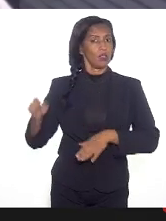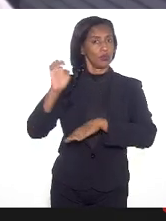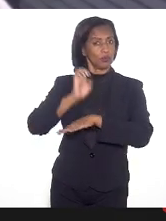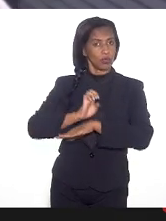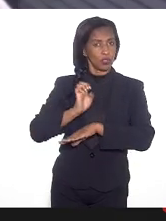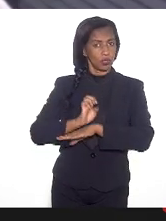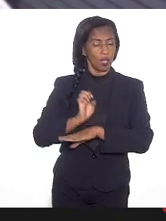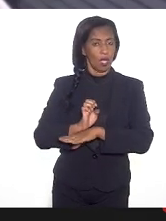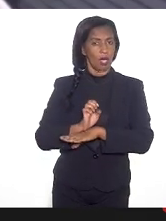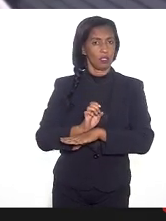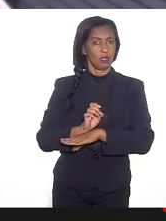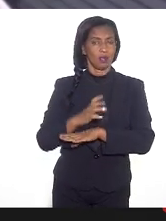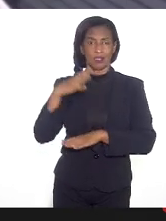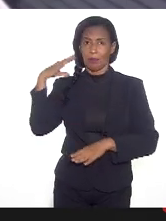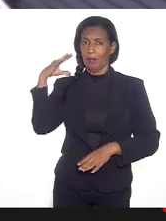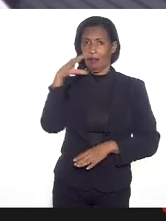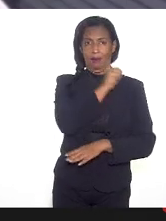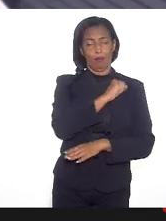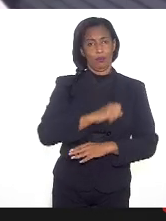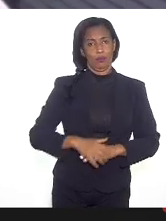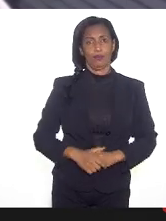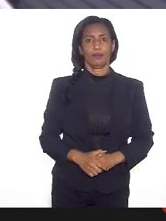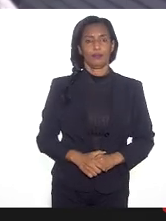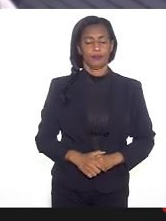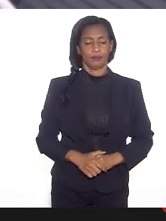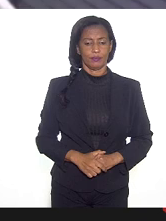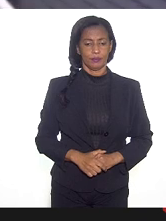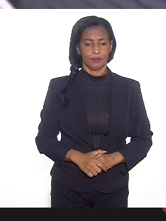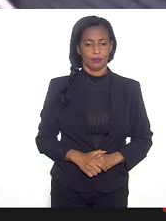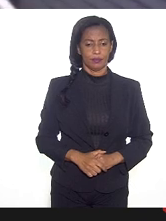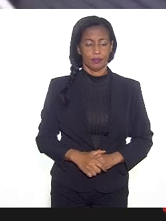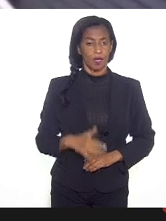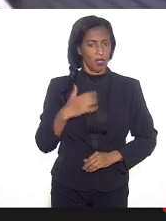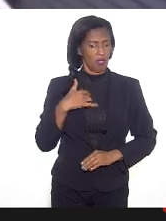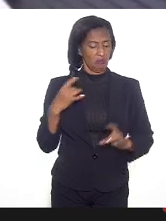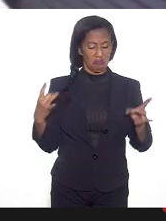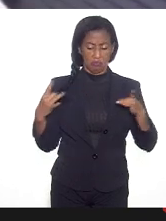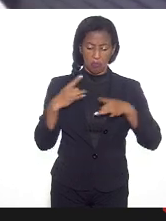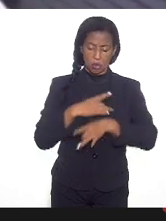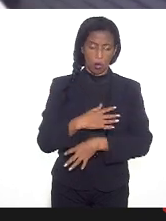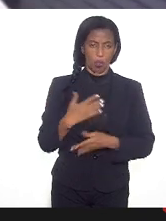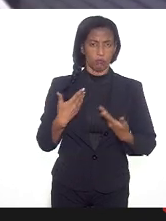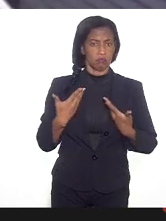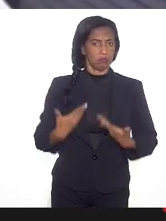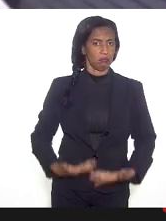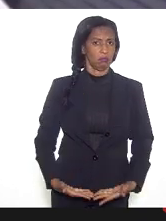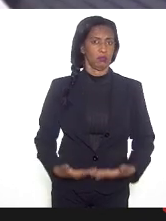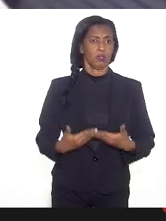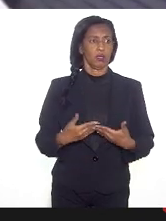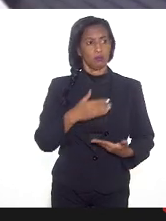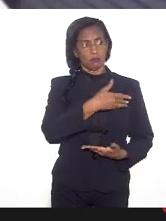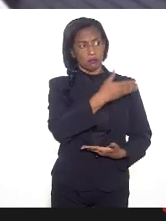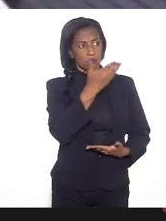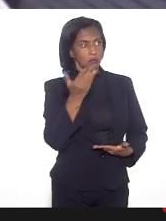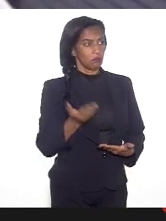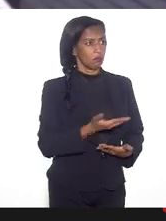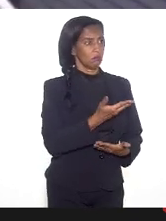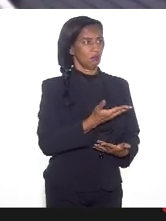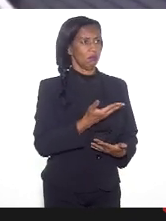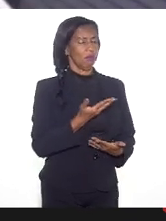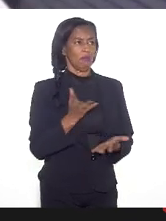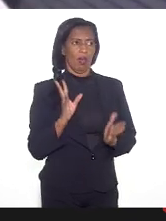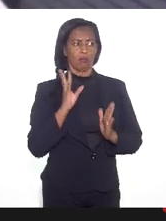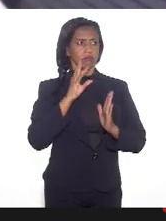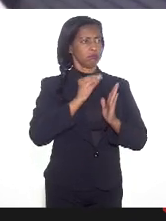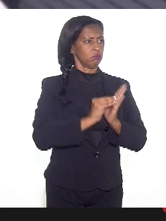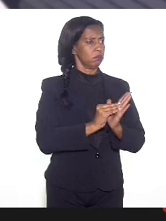seja feito o mais rápido possível. Tá? Eu me coloco à disposição aqui dos senhores para